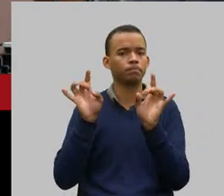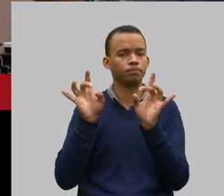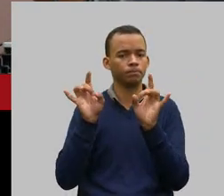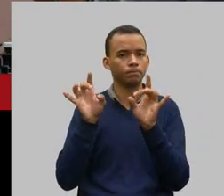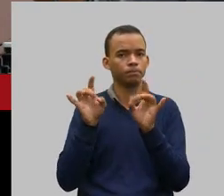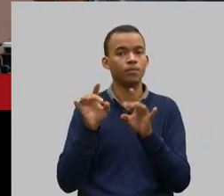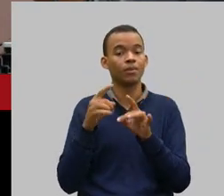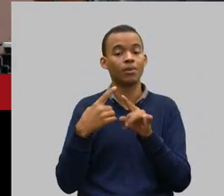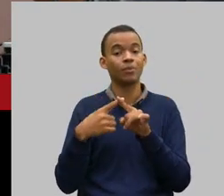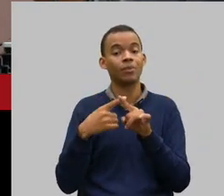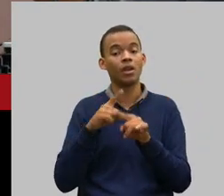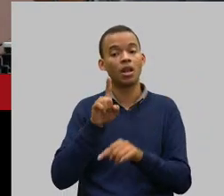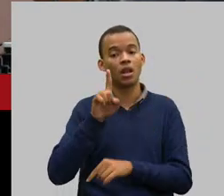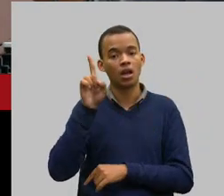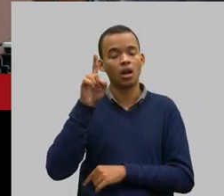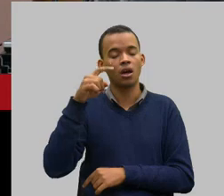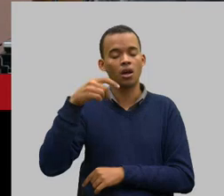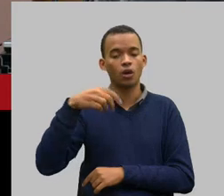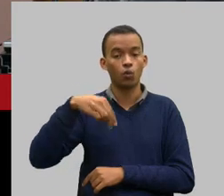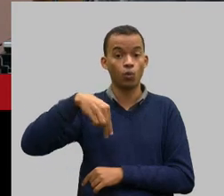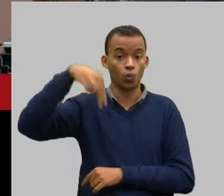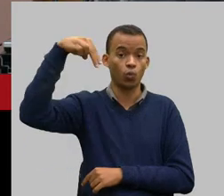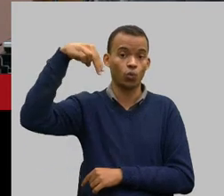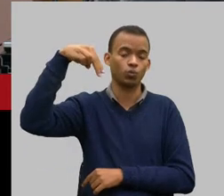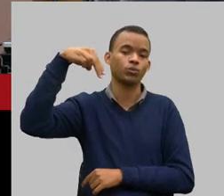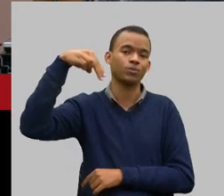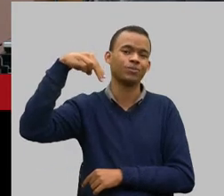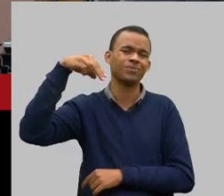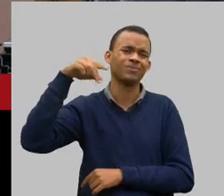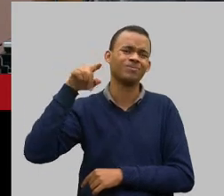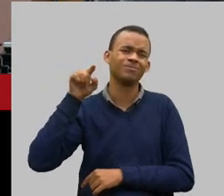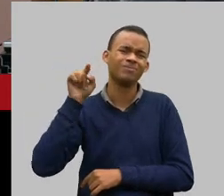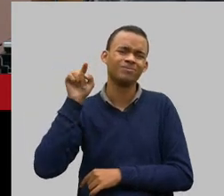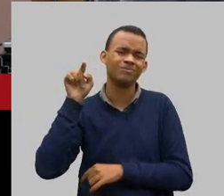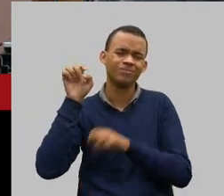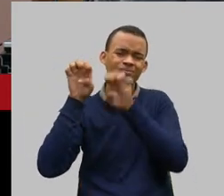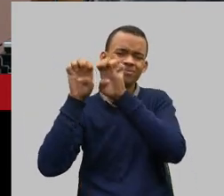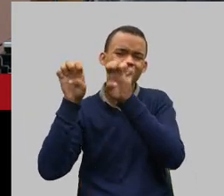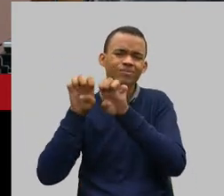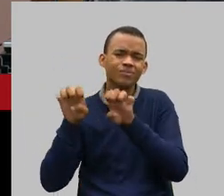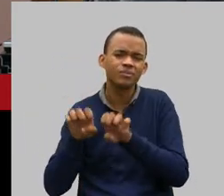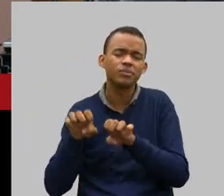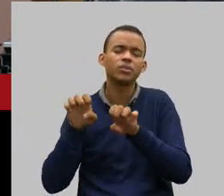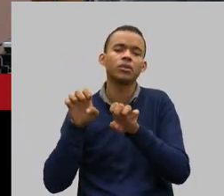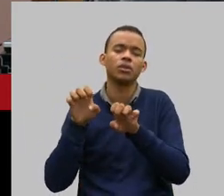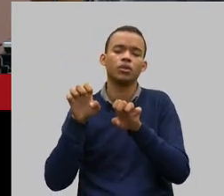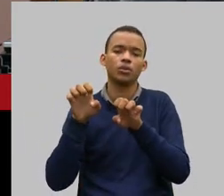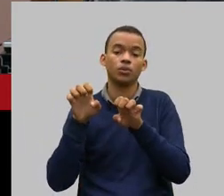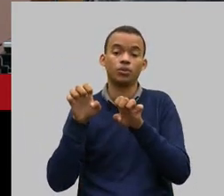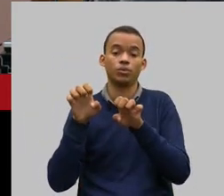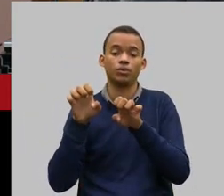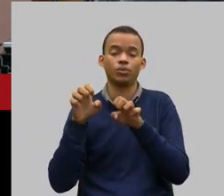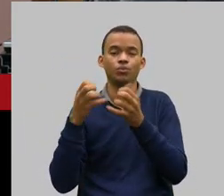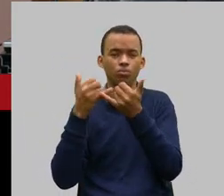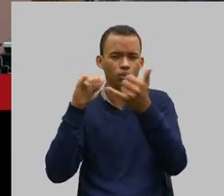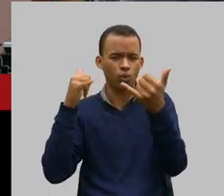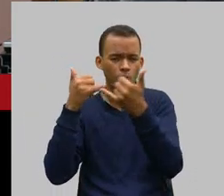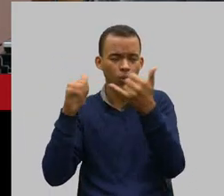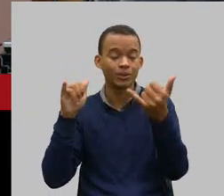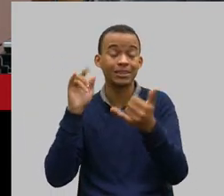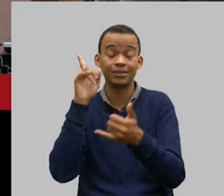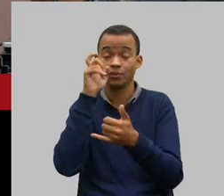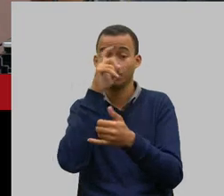dificuldade muito grande com a infraestrutura energética eh muito por conta de transmissão